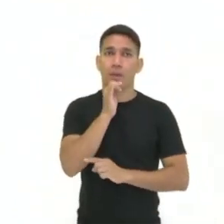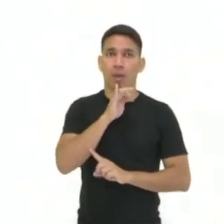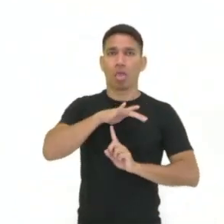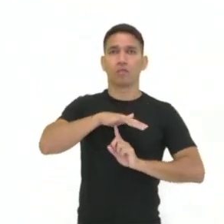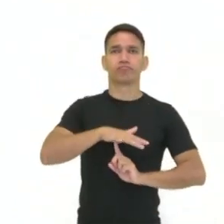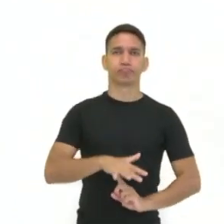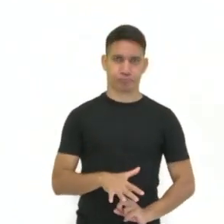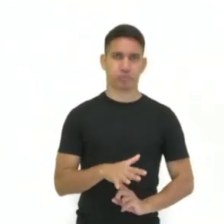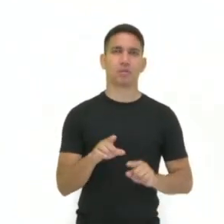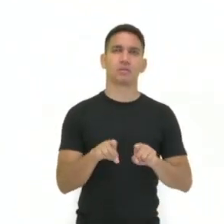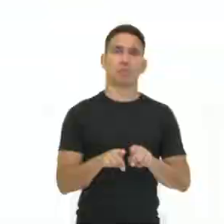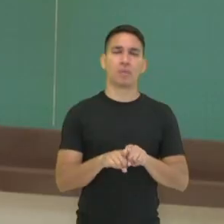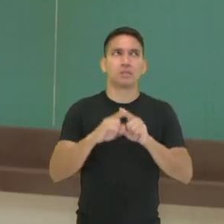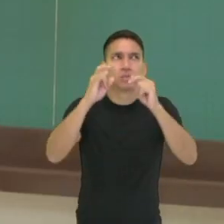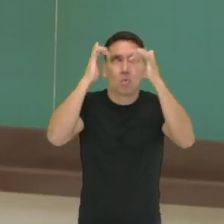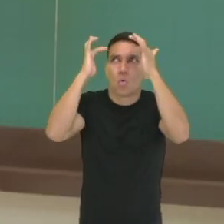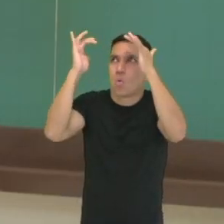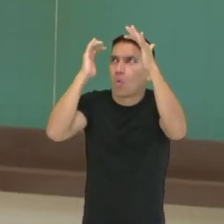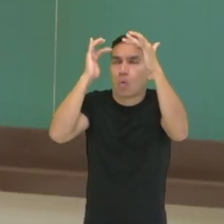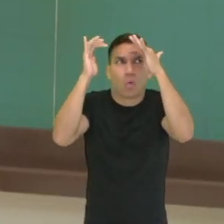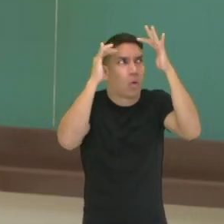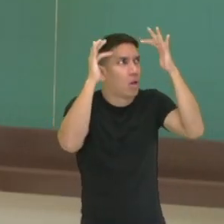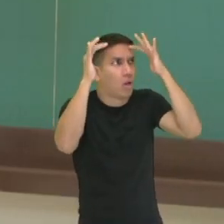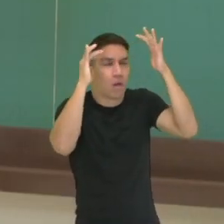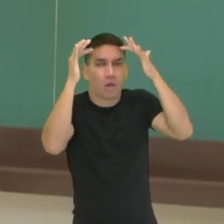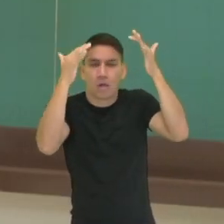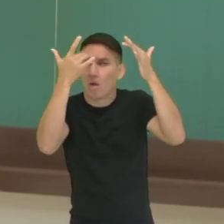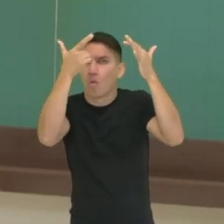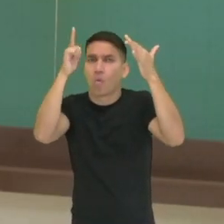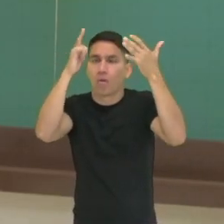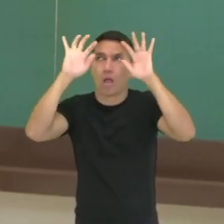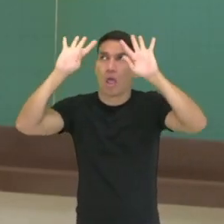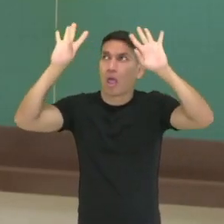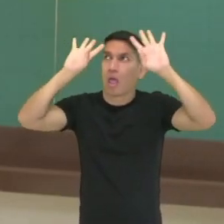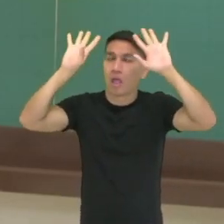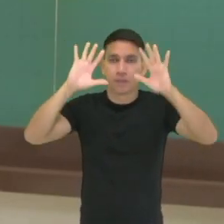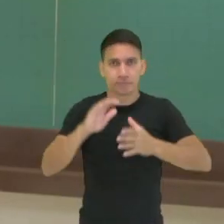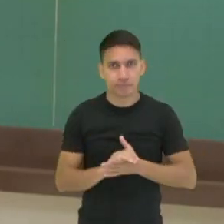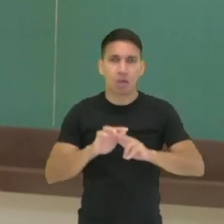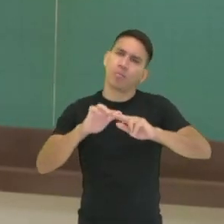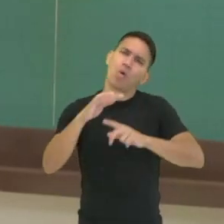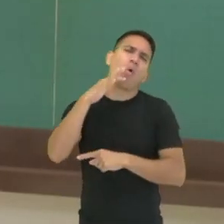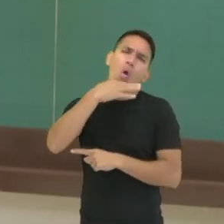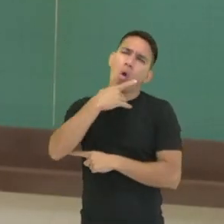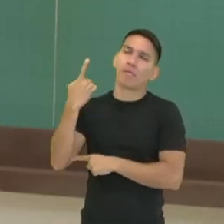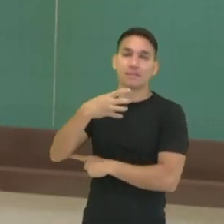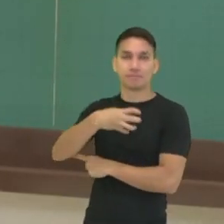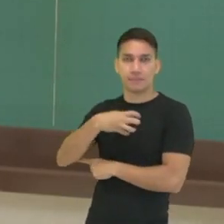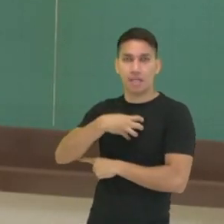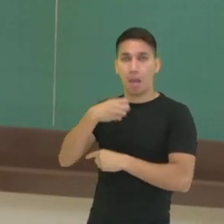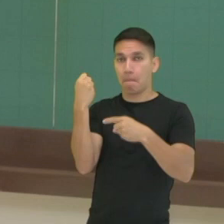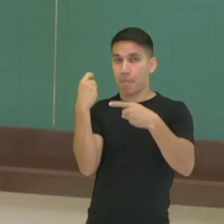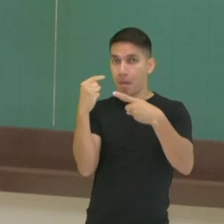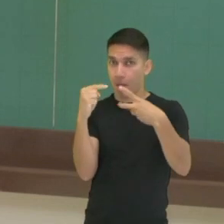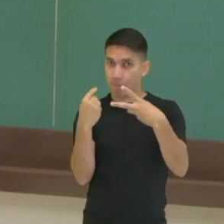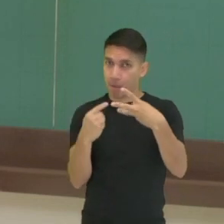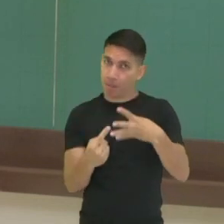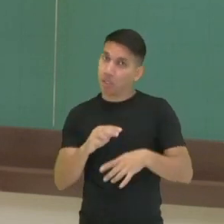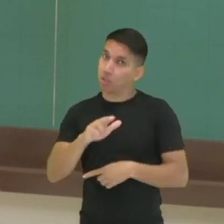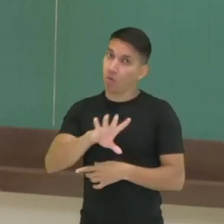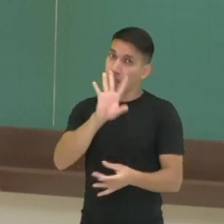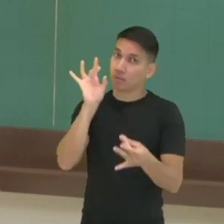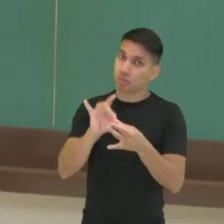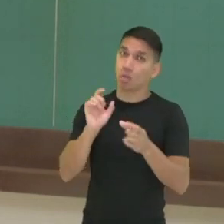depressão e alucinações. Claro que esses sintomas, essas características, não necessariamente